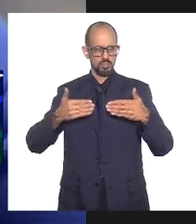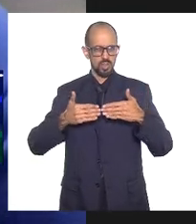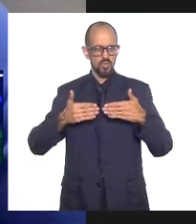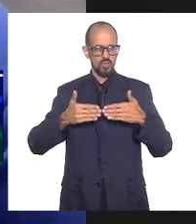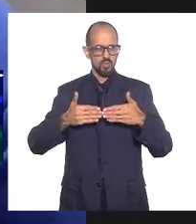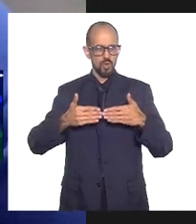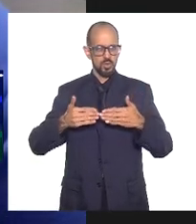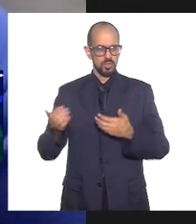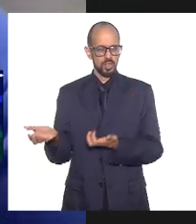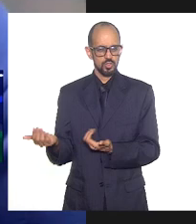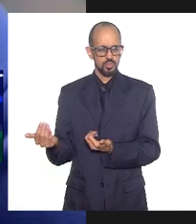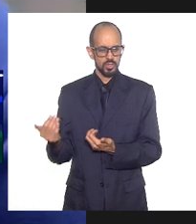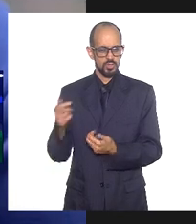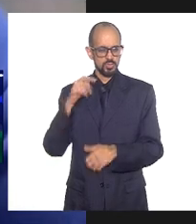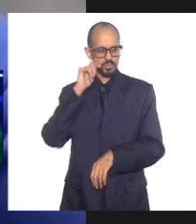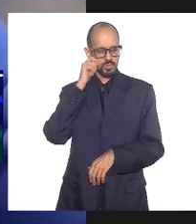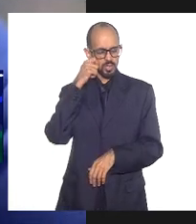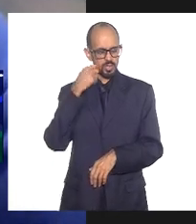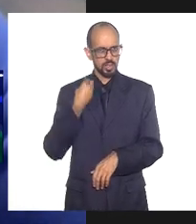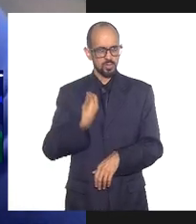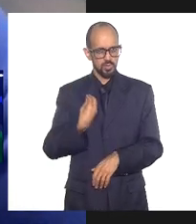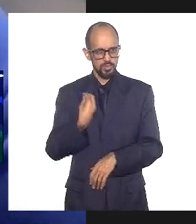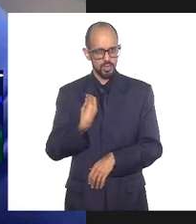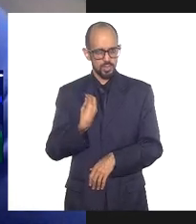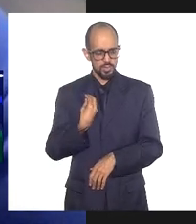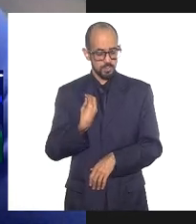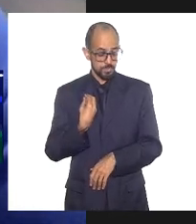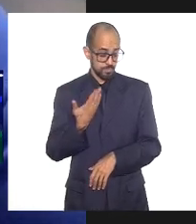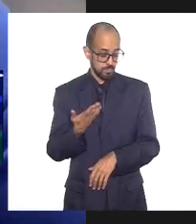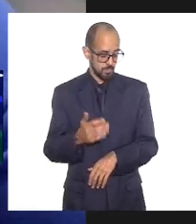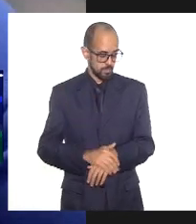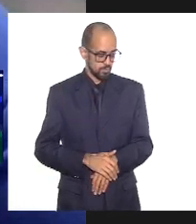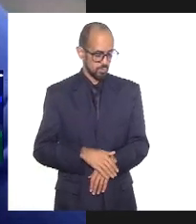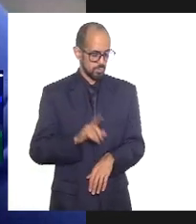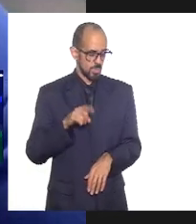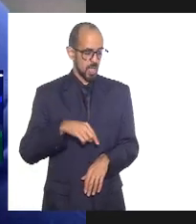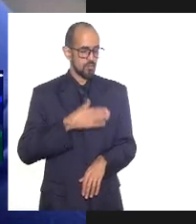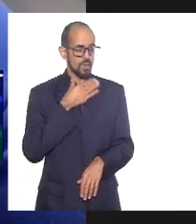da juventude negra viva? Hipocrisia.